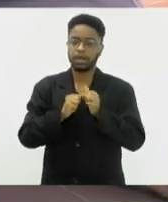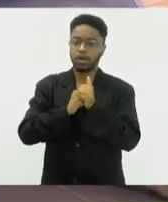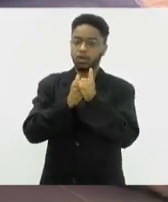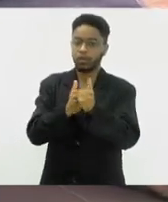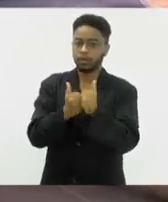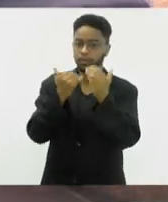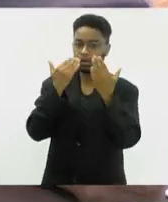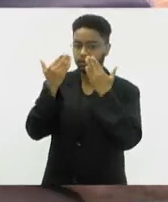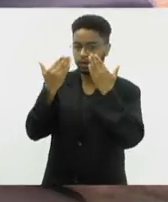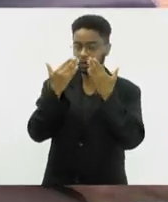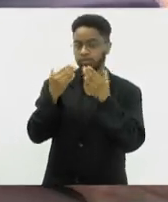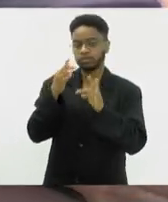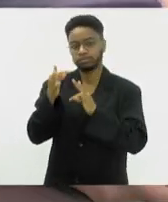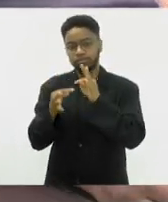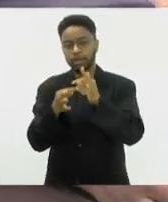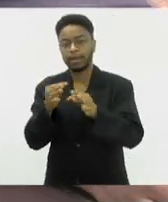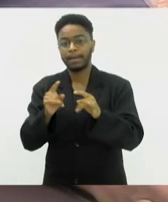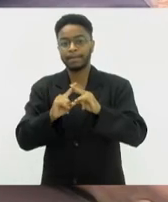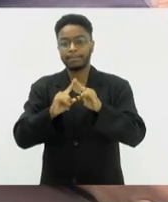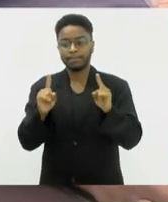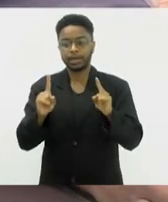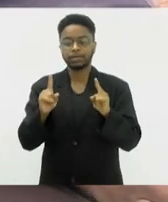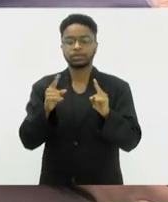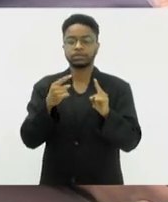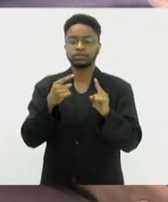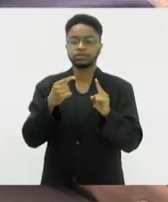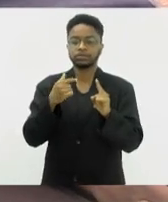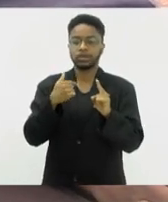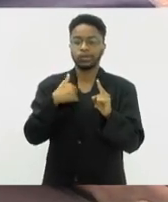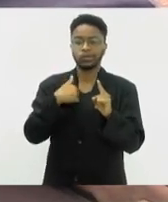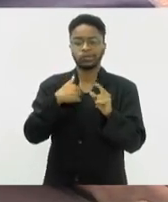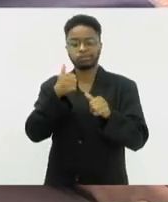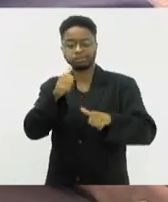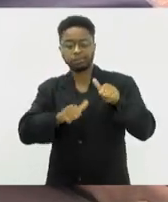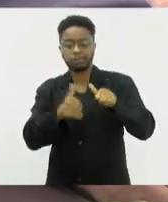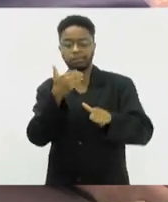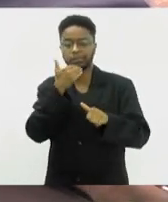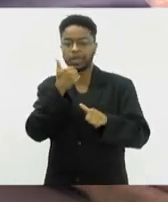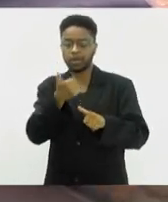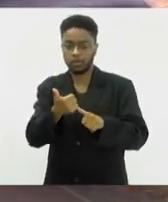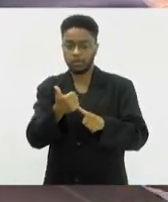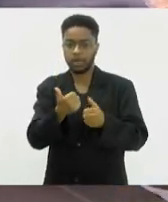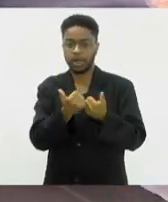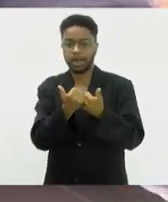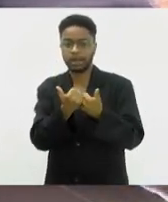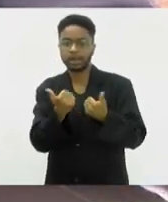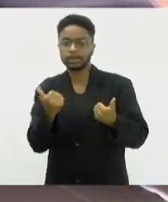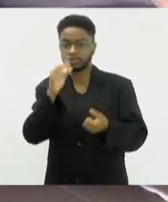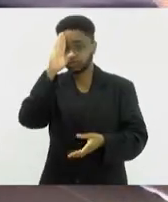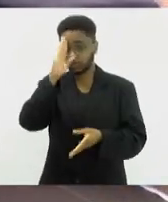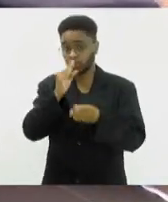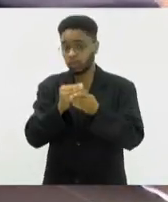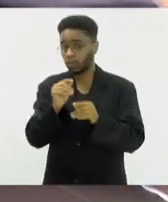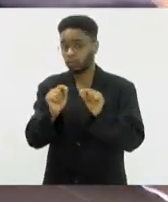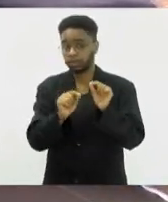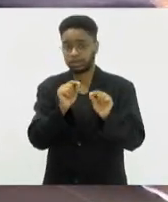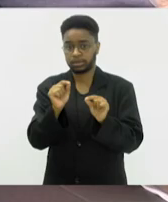psicológico, etc. Mas, vendo melhor, a assessoria chegou à conclusão que